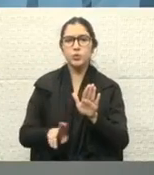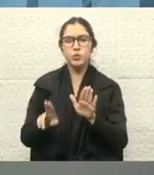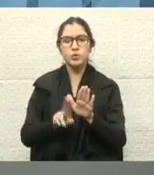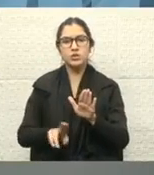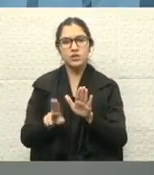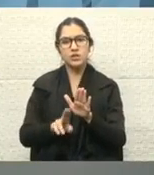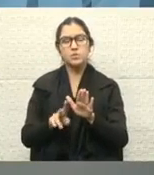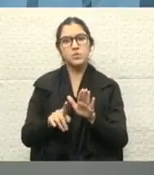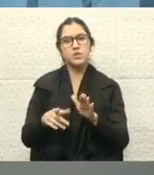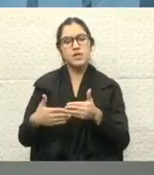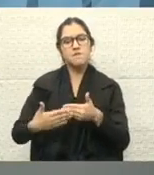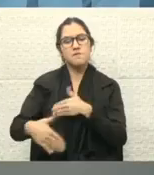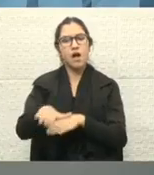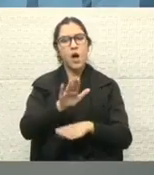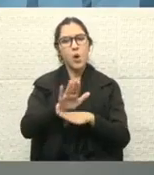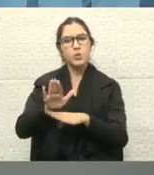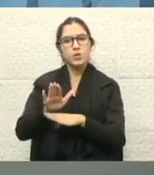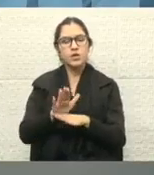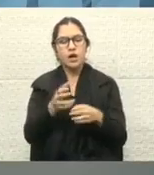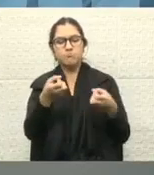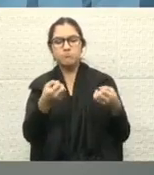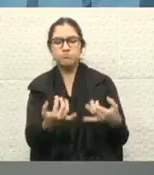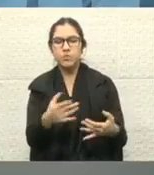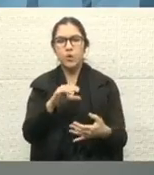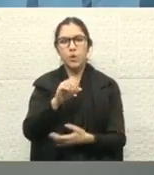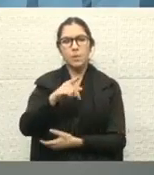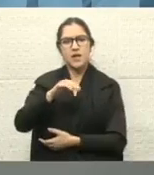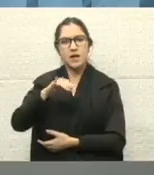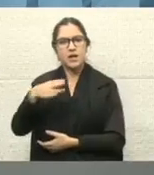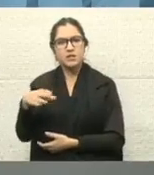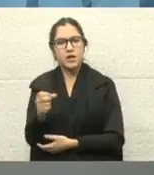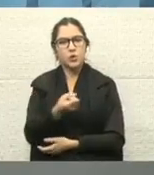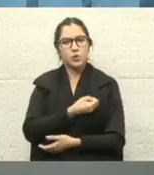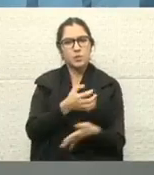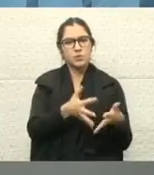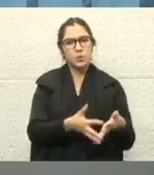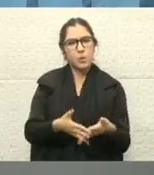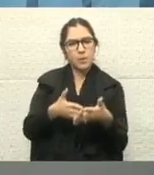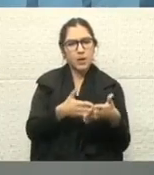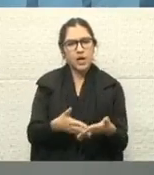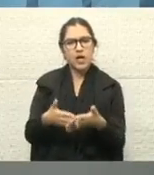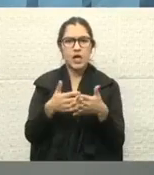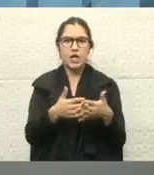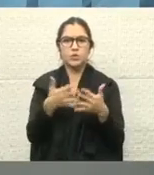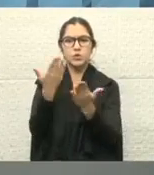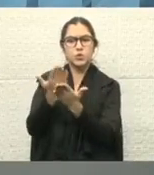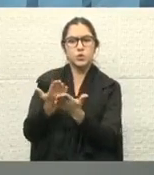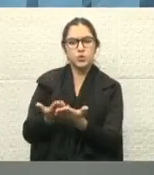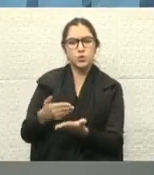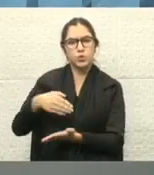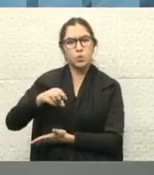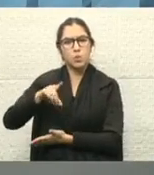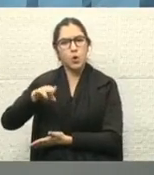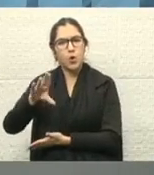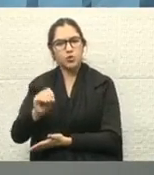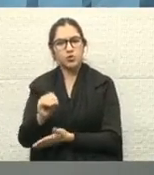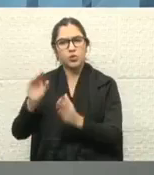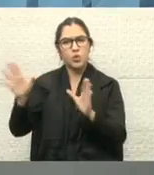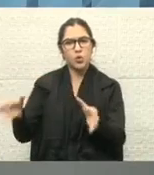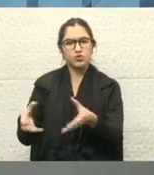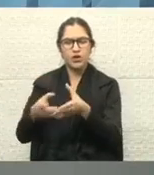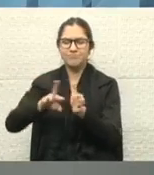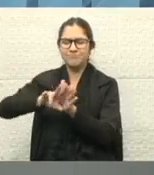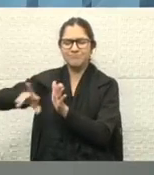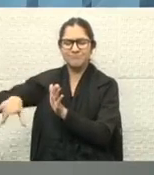utilizamos e que vai nos auxiliar na definição de operações entre números complexos, no estudo de módulo, de conjugado,